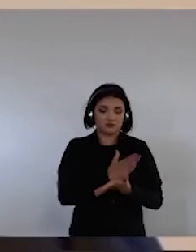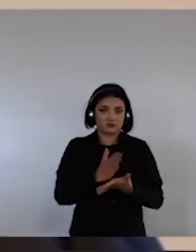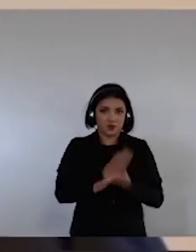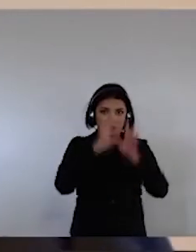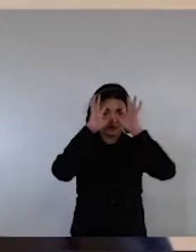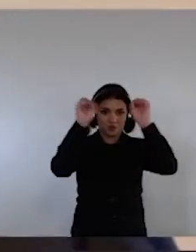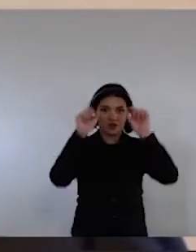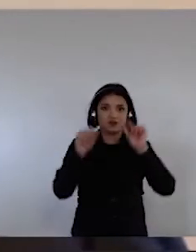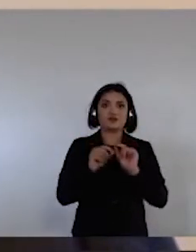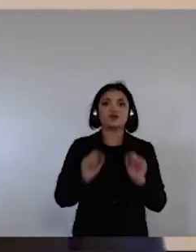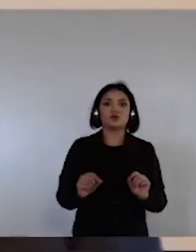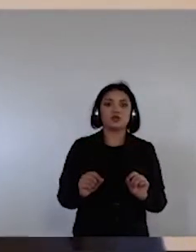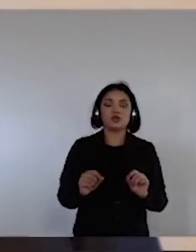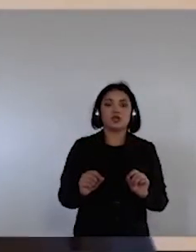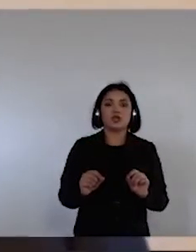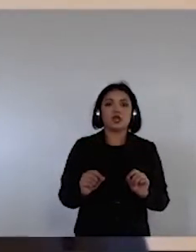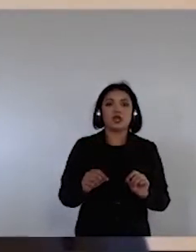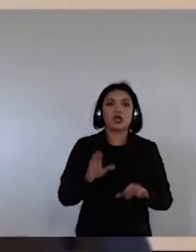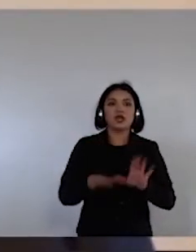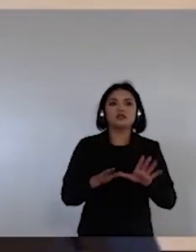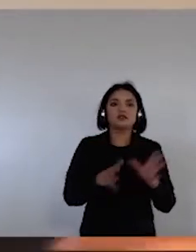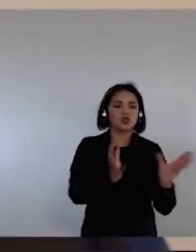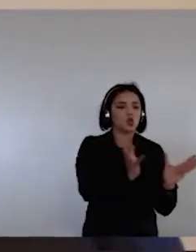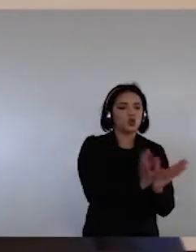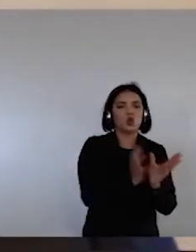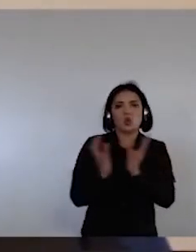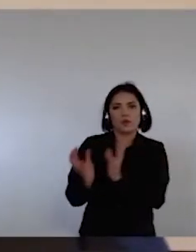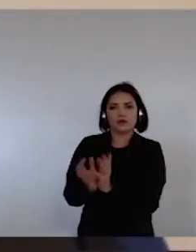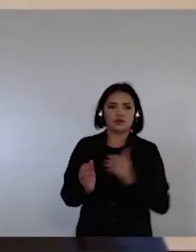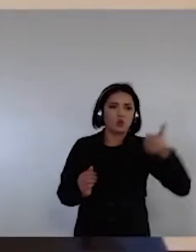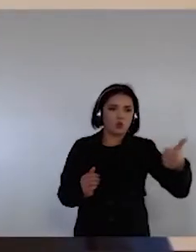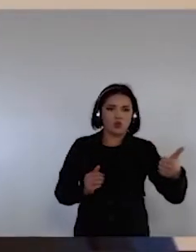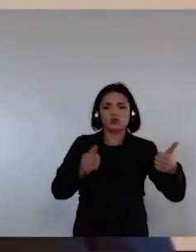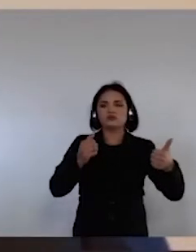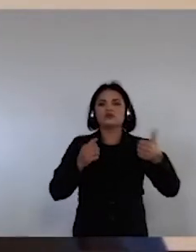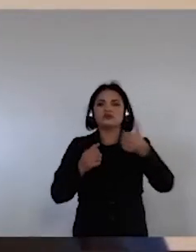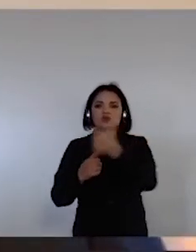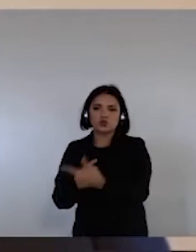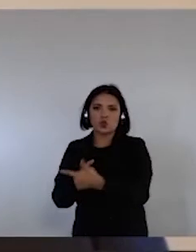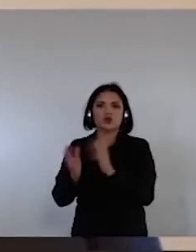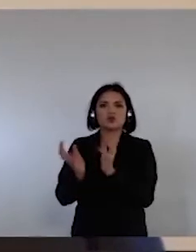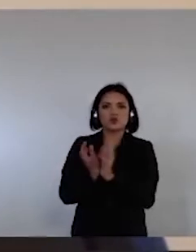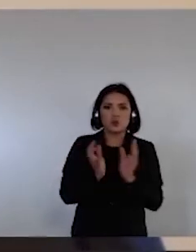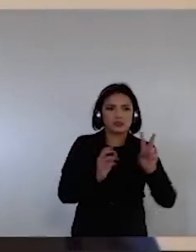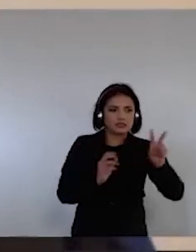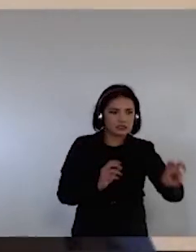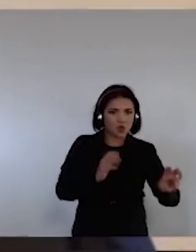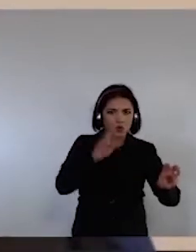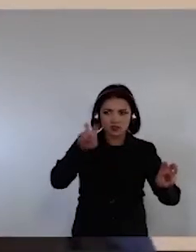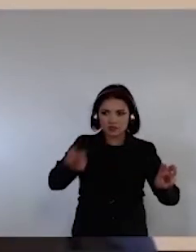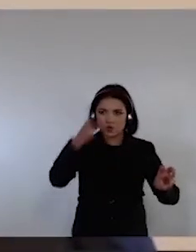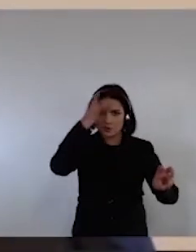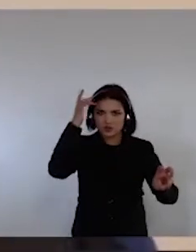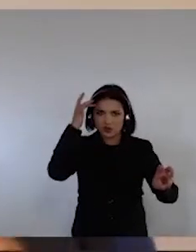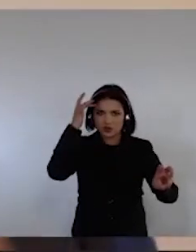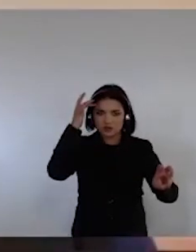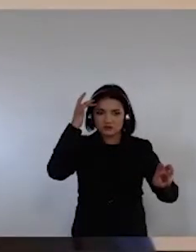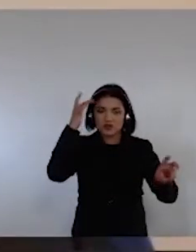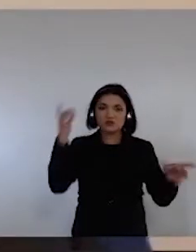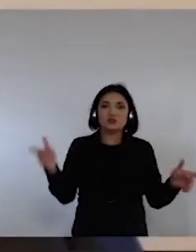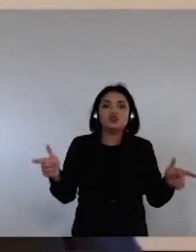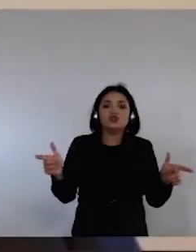5 acórdãos que estão alinhados com a sua convicção, ele se sente fundamentado para dar uma decisão monocrática fora